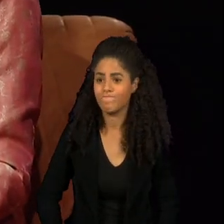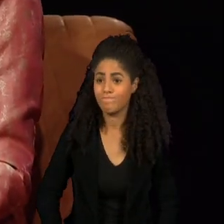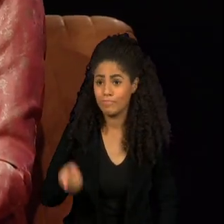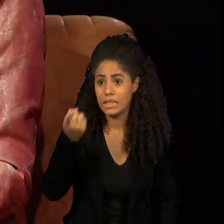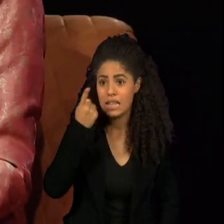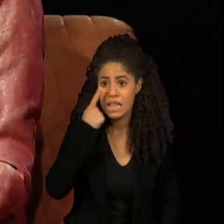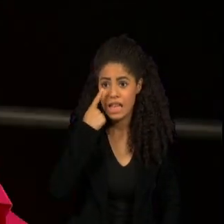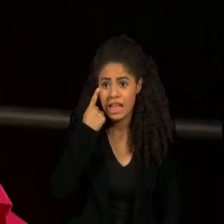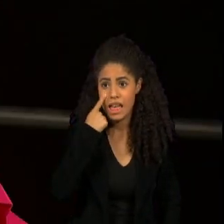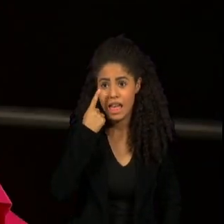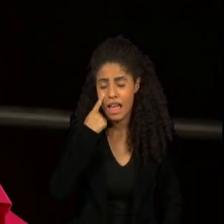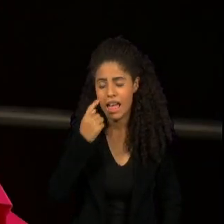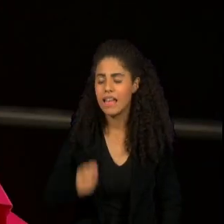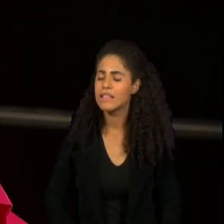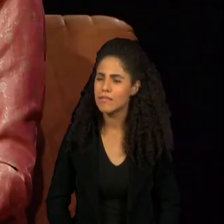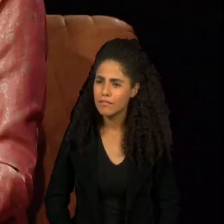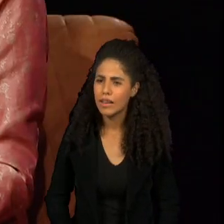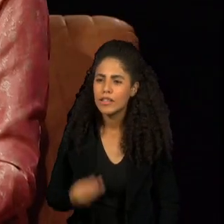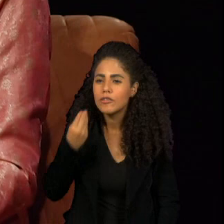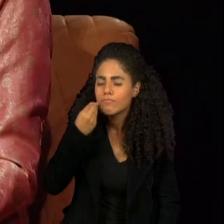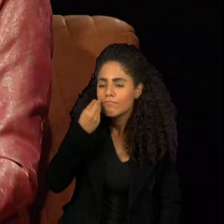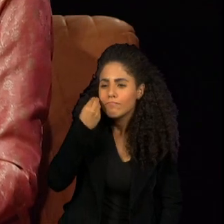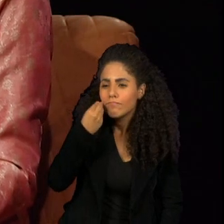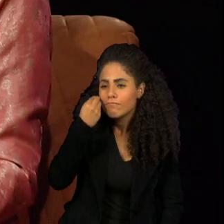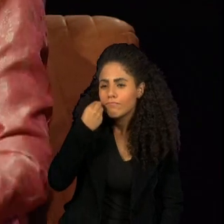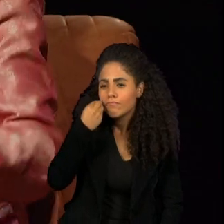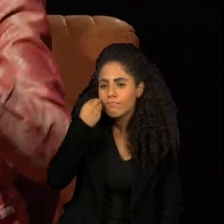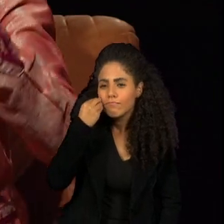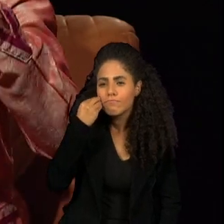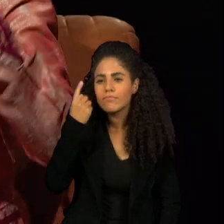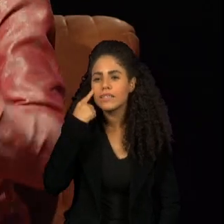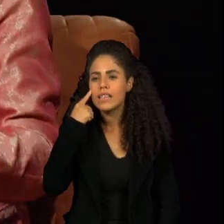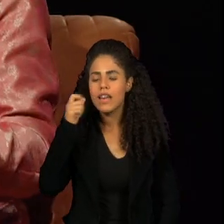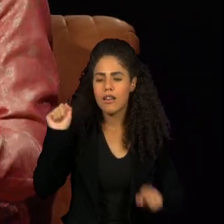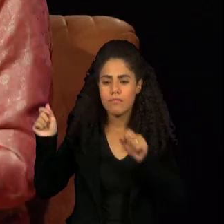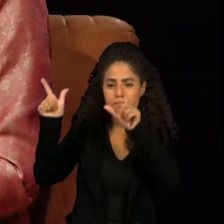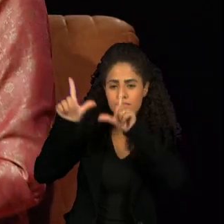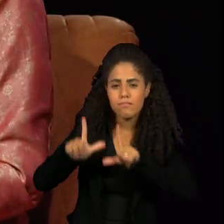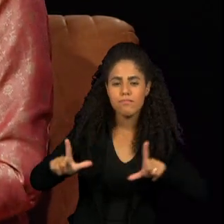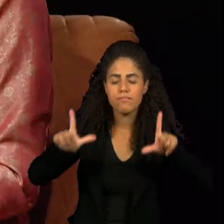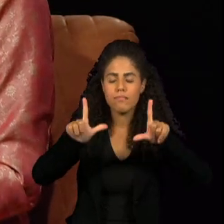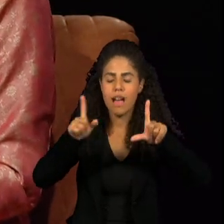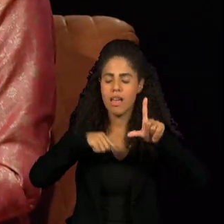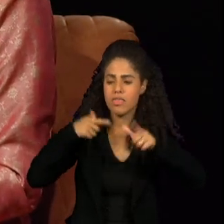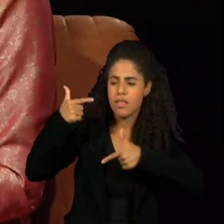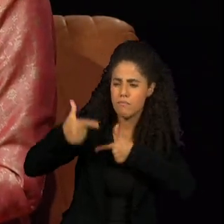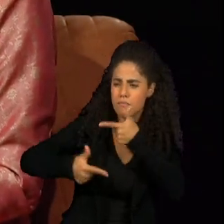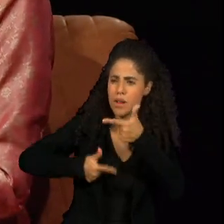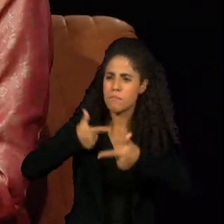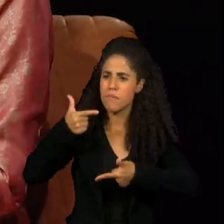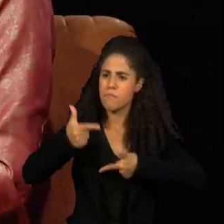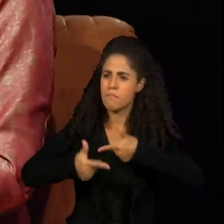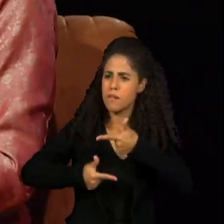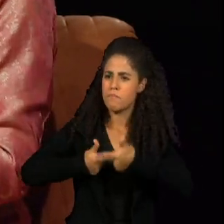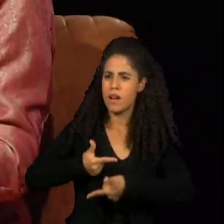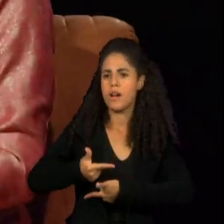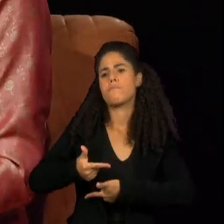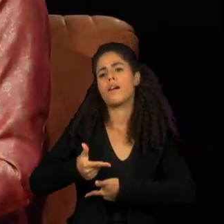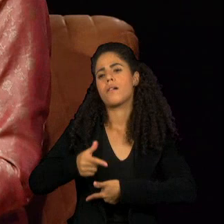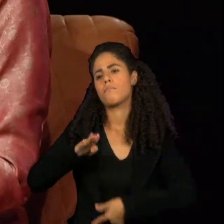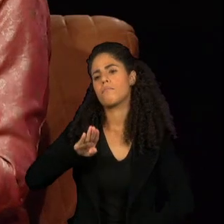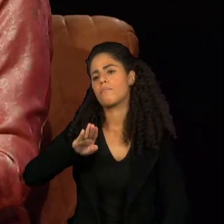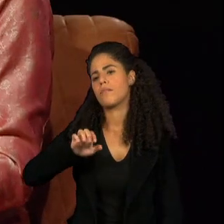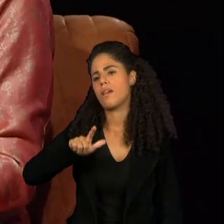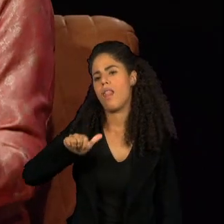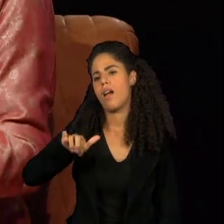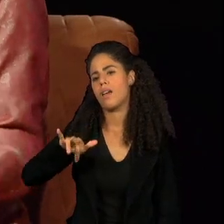Helena Inês, atriz experimental, né? E é muito em cima desse trabalho, o trabalho da Bel Air,